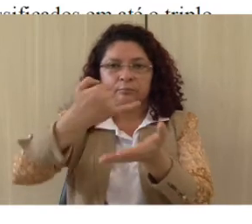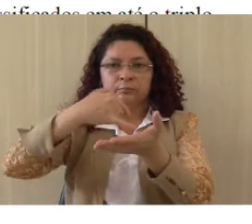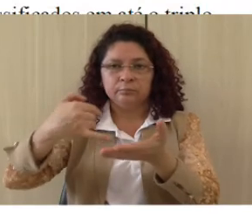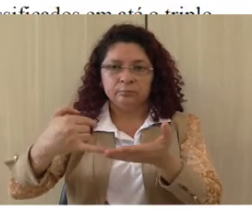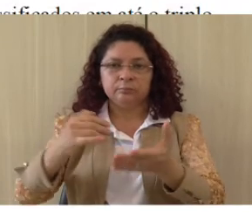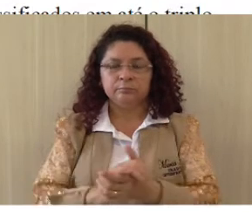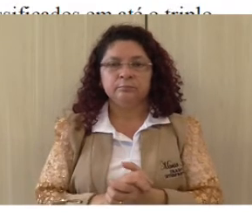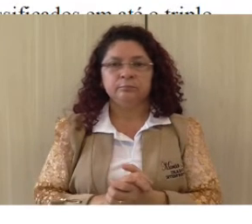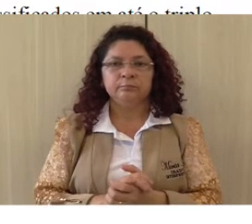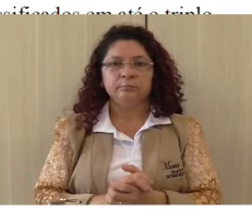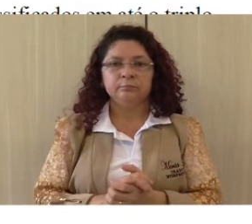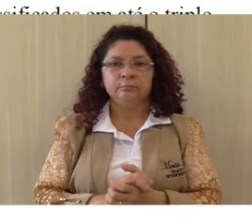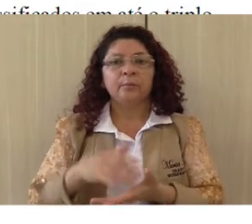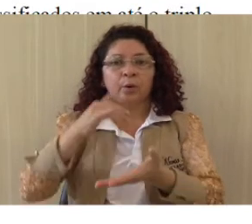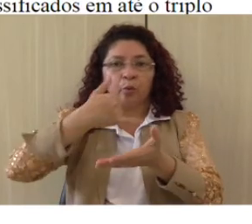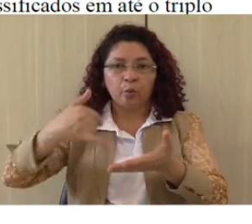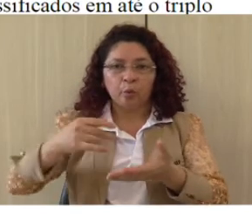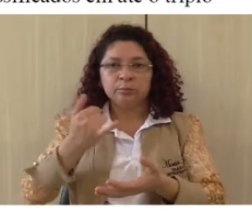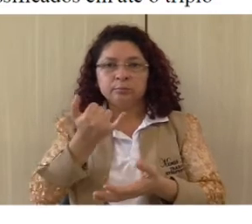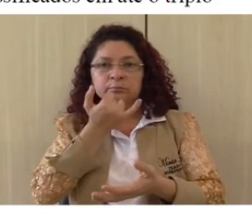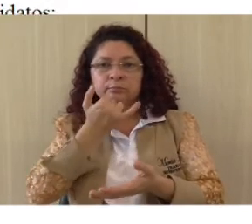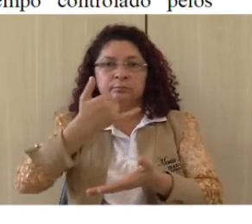matrícula. No ato da inscrição.